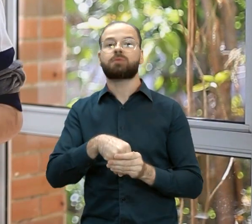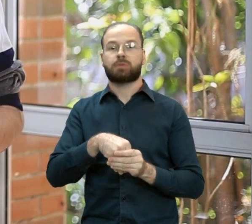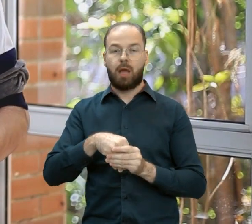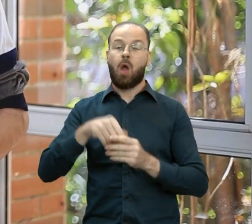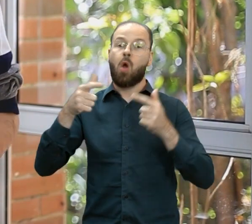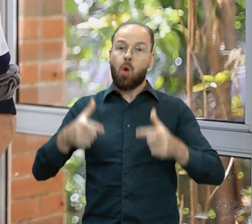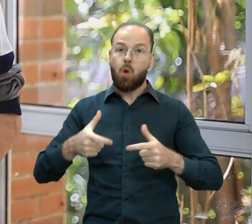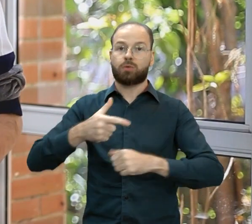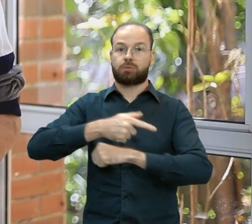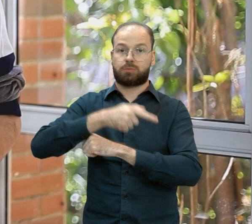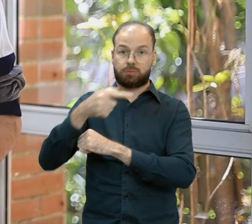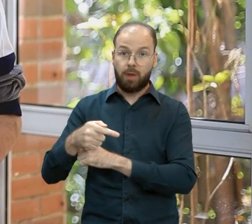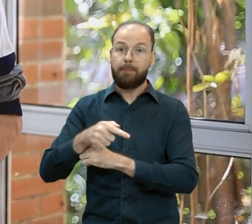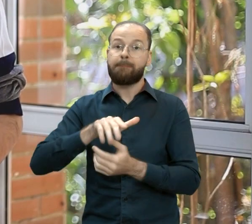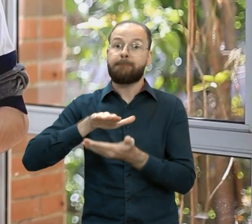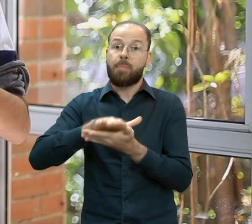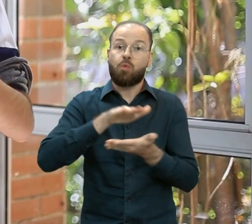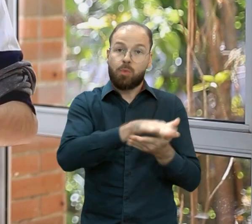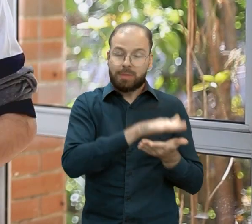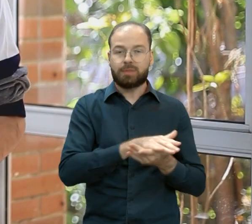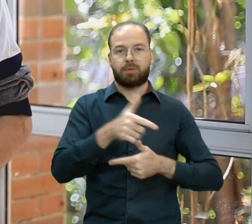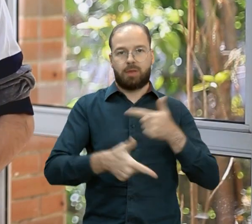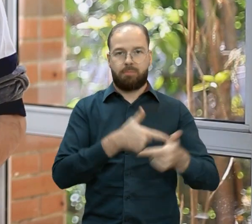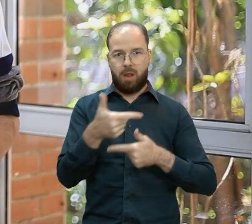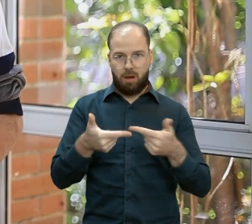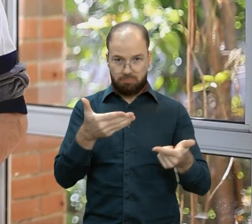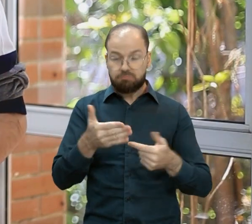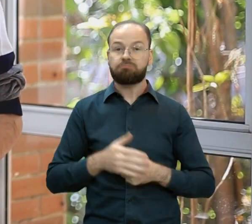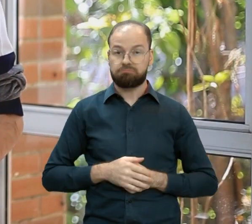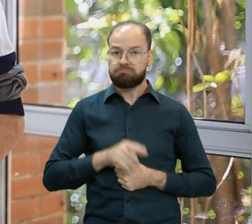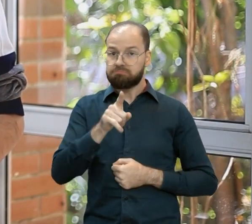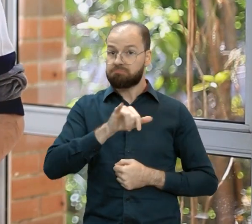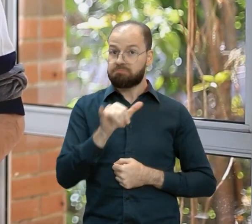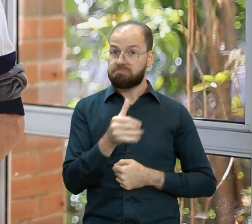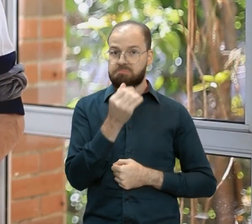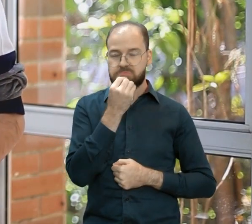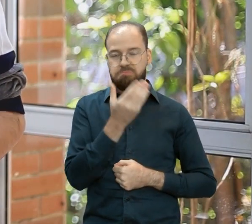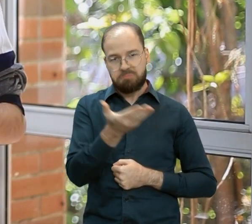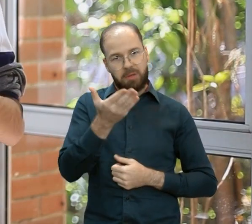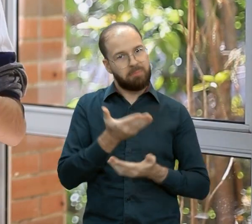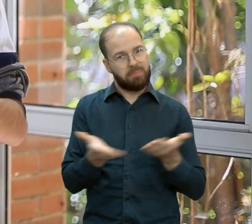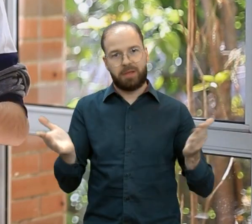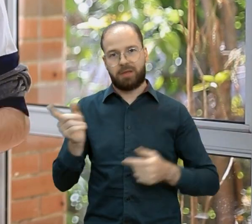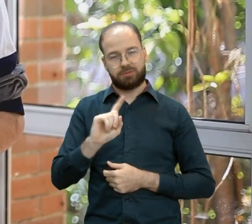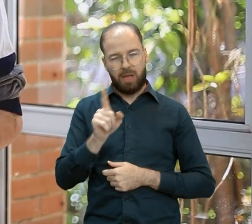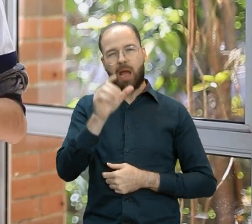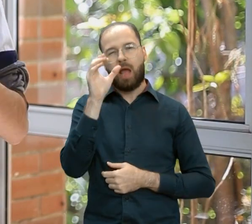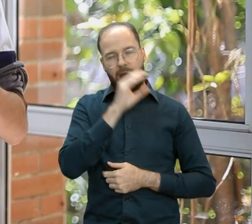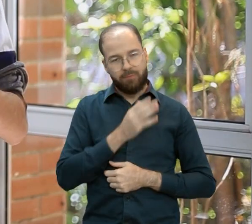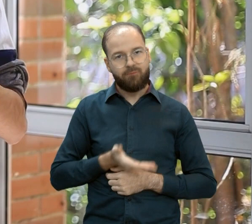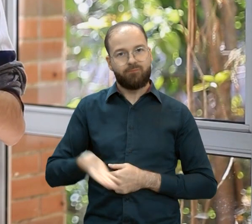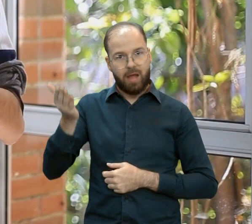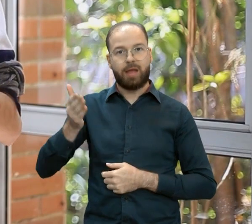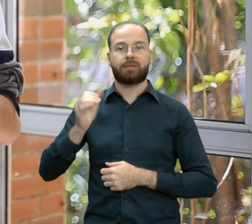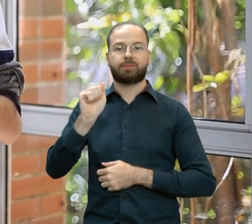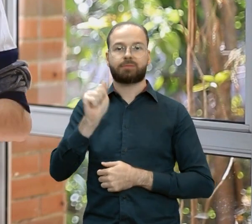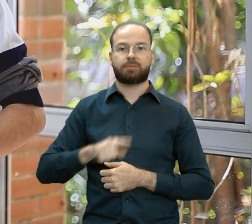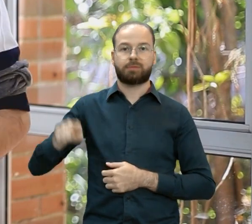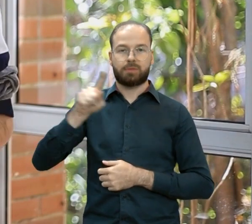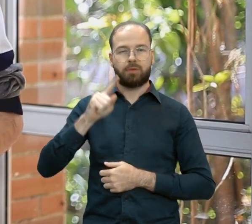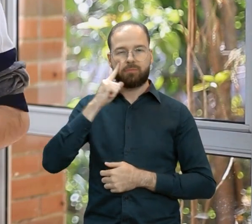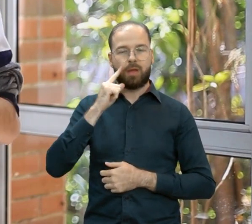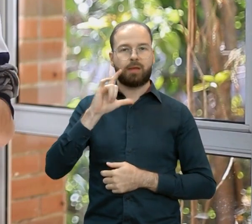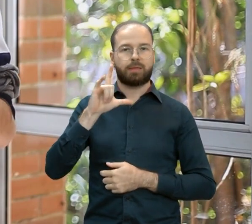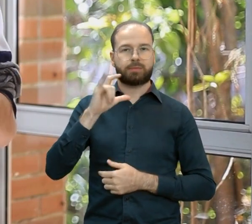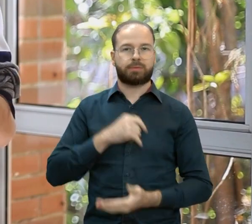exposição e a publicação dos trabalhos. E aí, não vai deixar essa oportunidade passar, né? Corre no Instagram